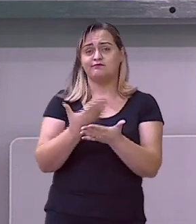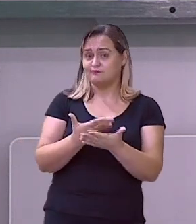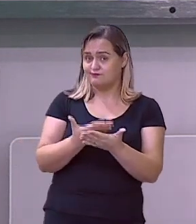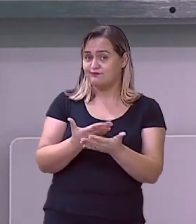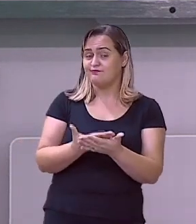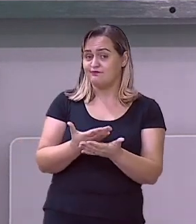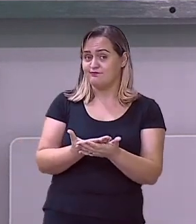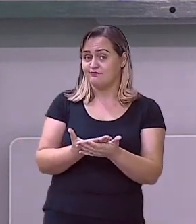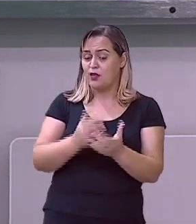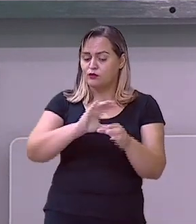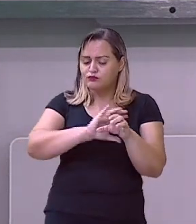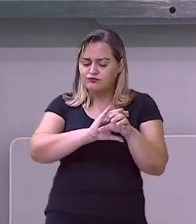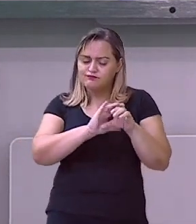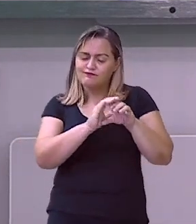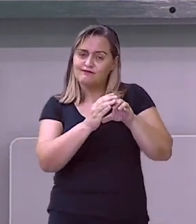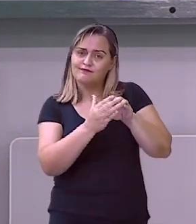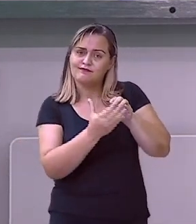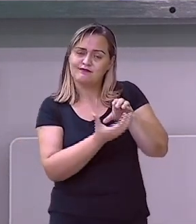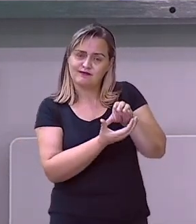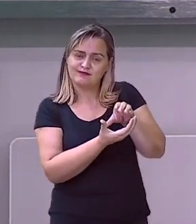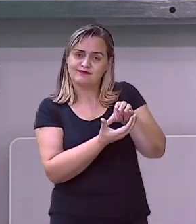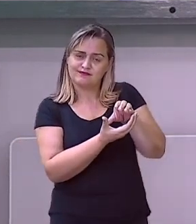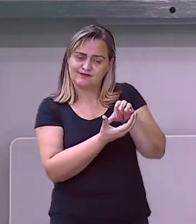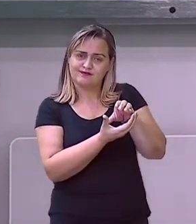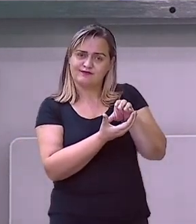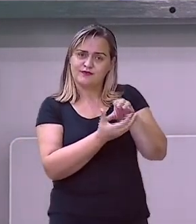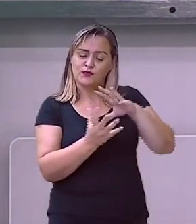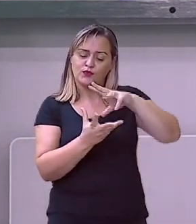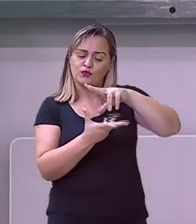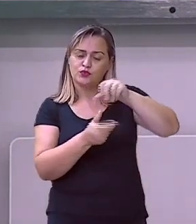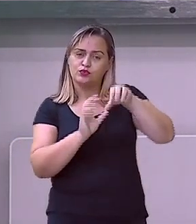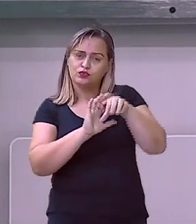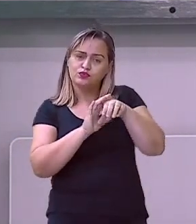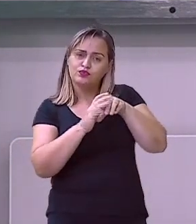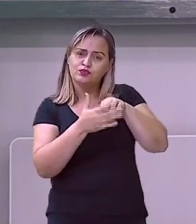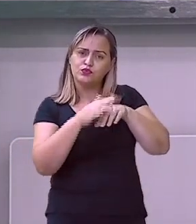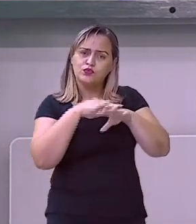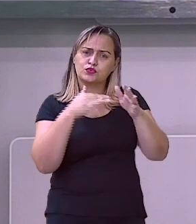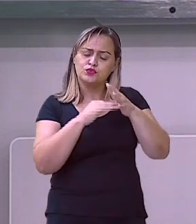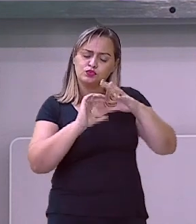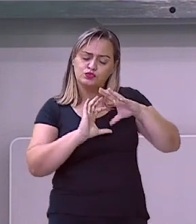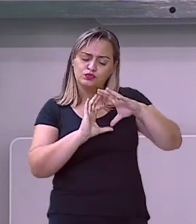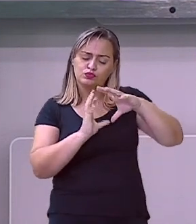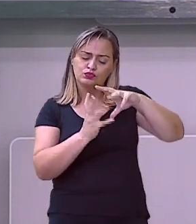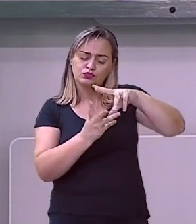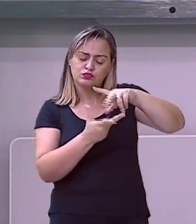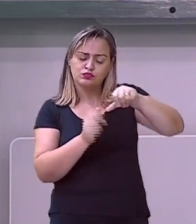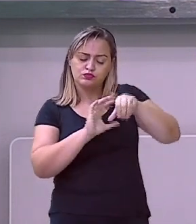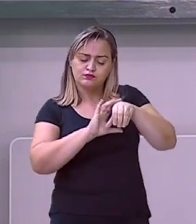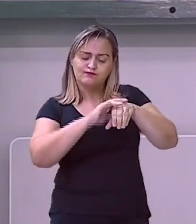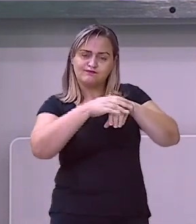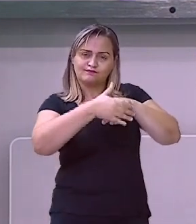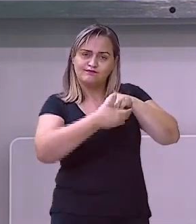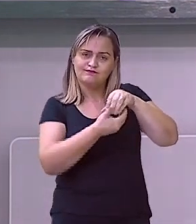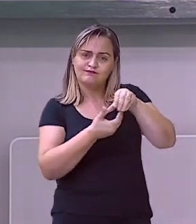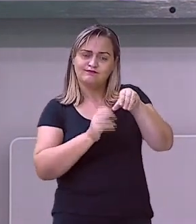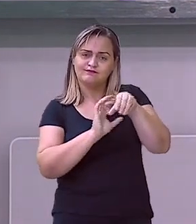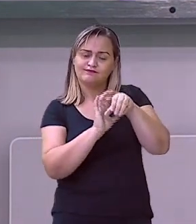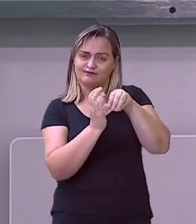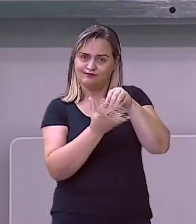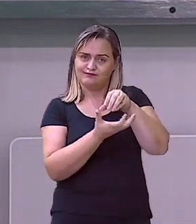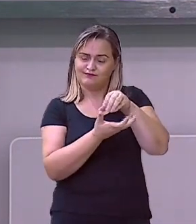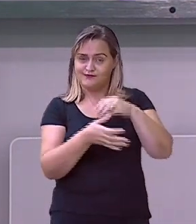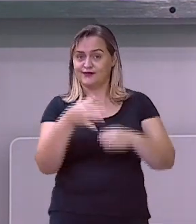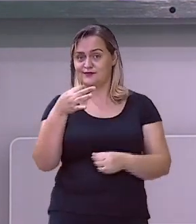essa camada que envolve todo o planeta. Ok? Então, na aula